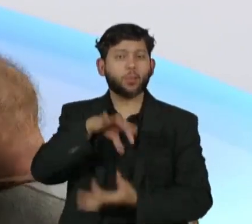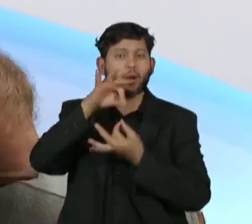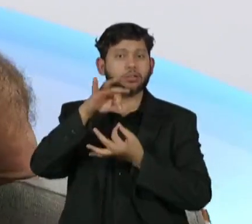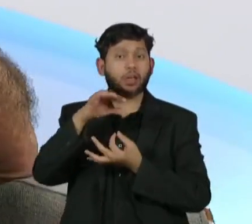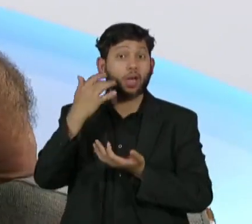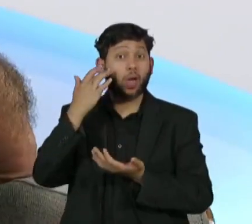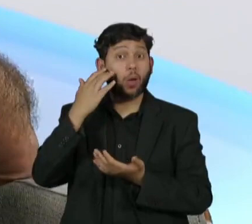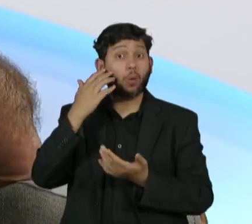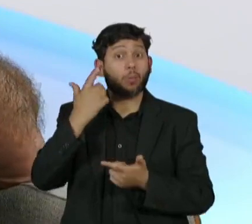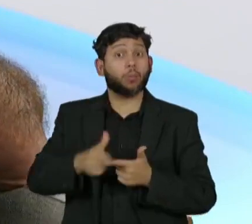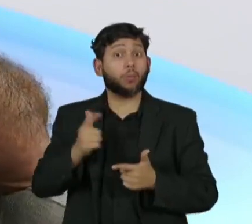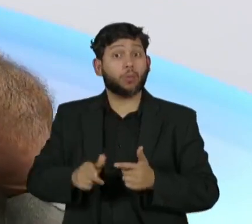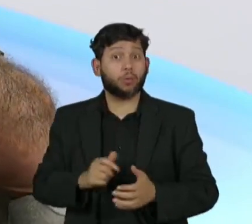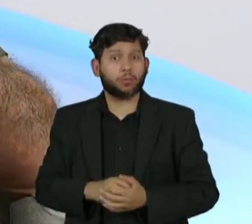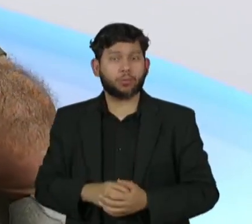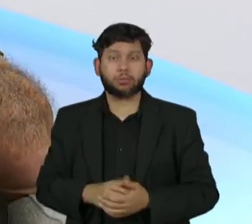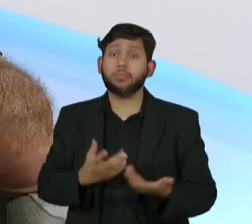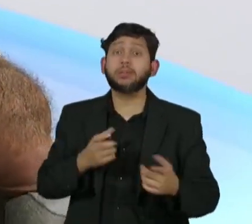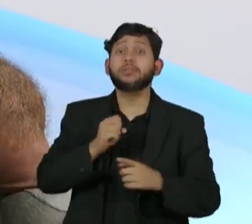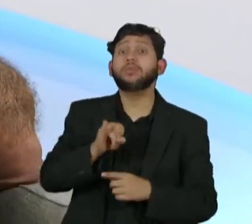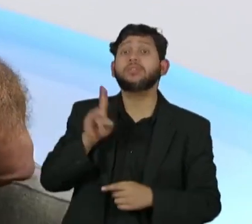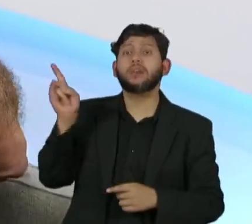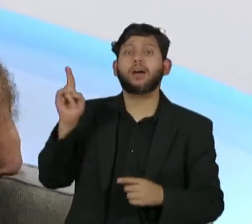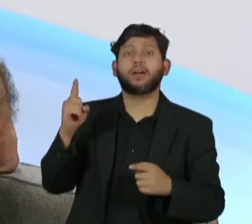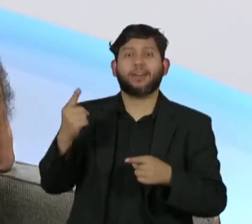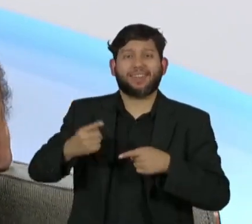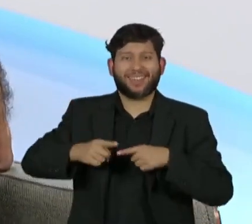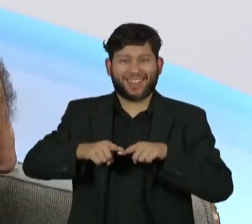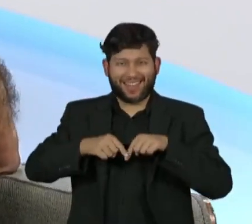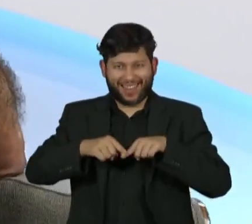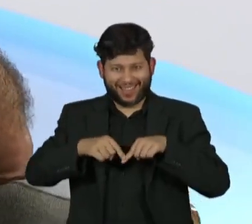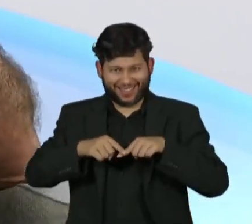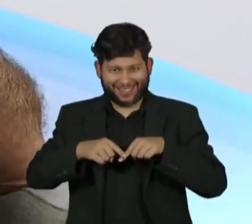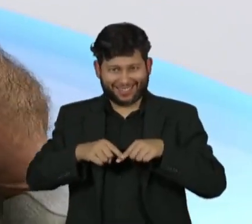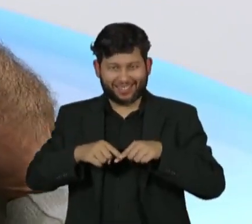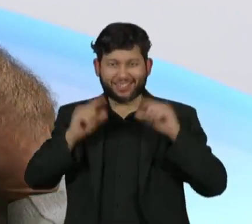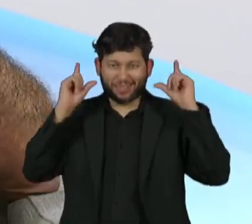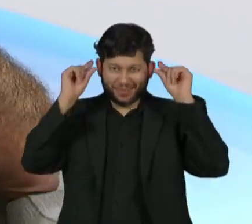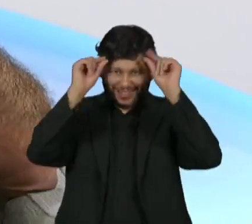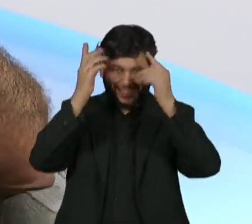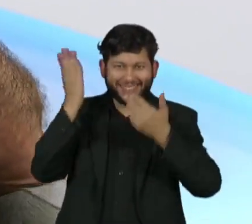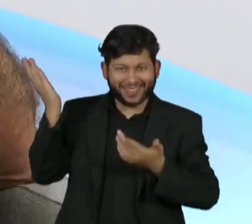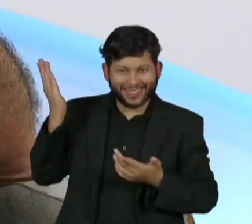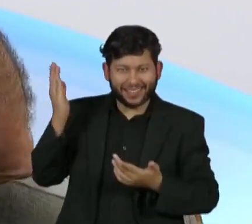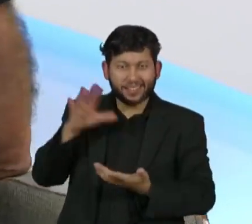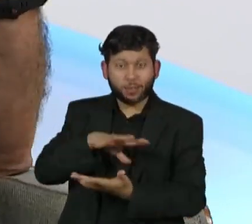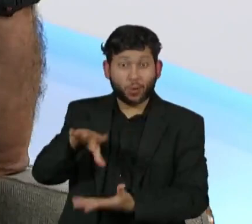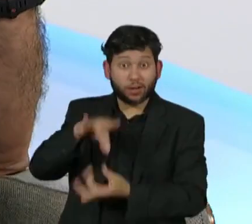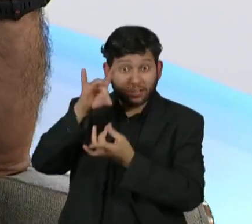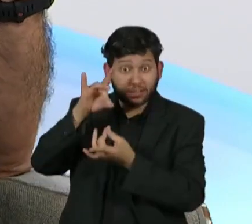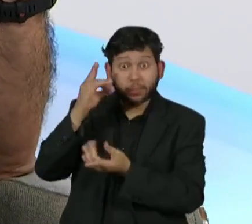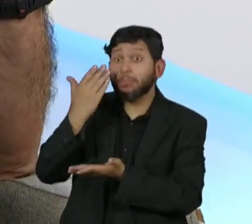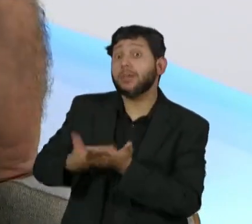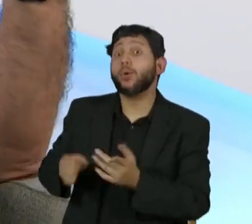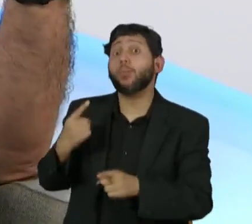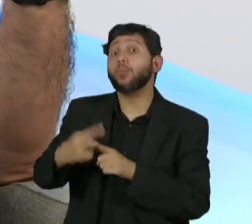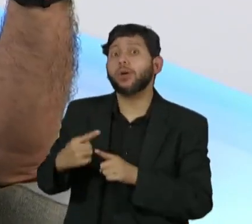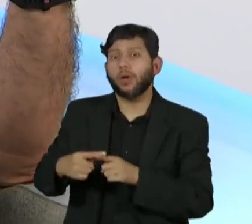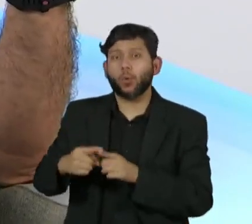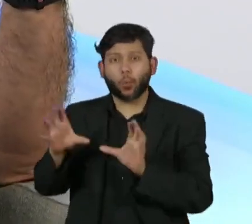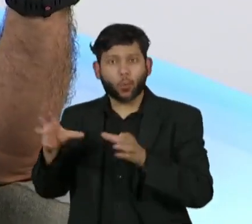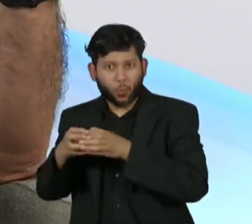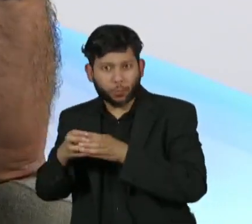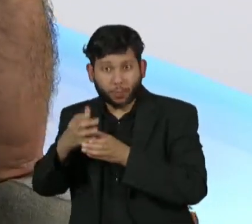mas se você for para democracia grega a democracia foi completamente comprometida na medida em que o grupo de pessoas que está